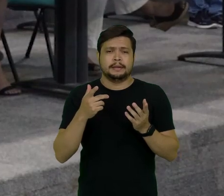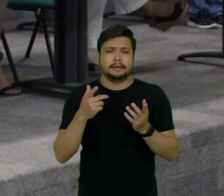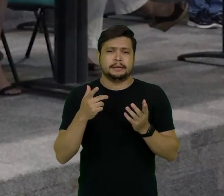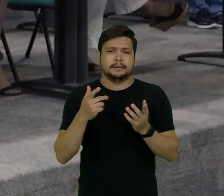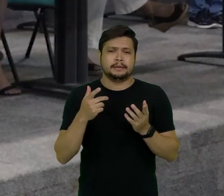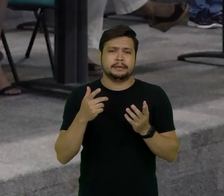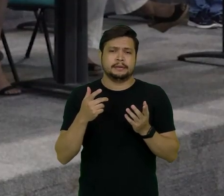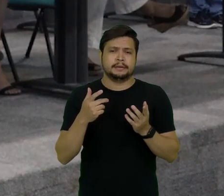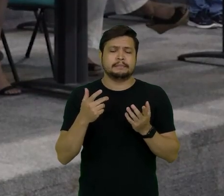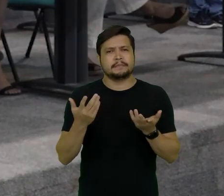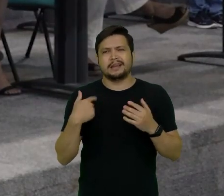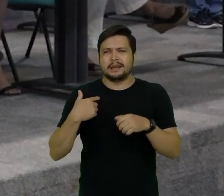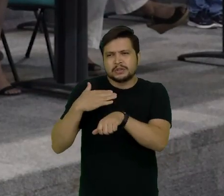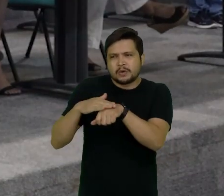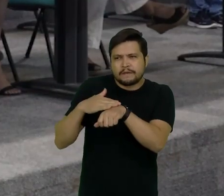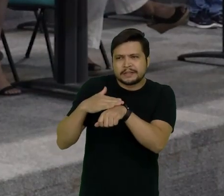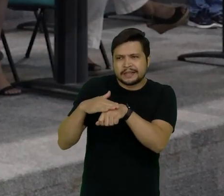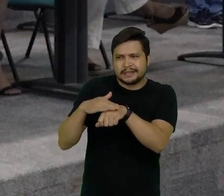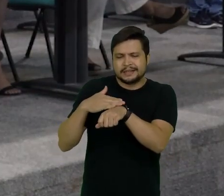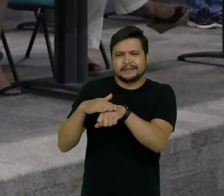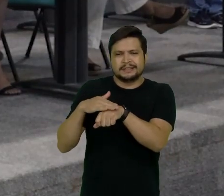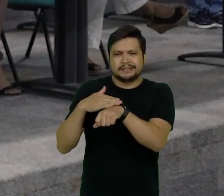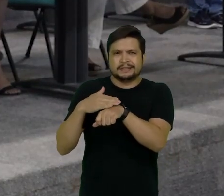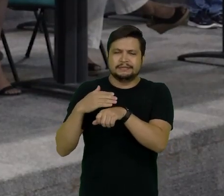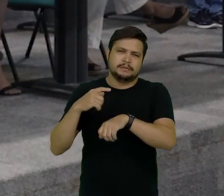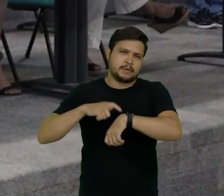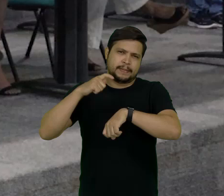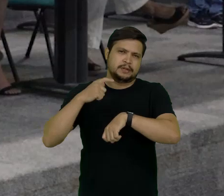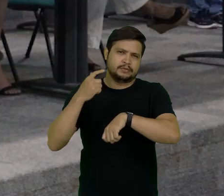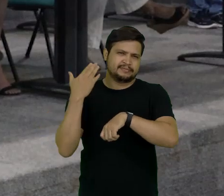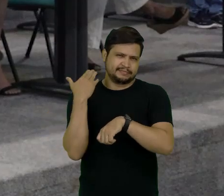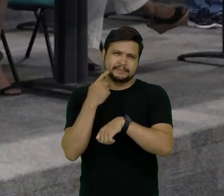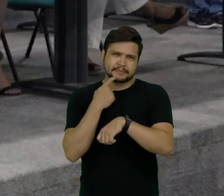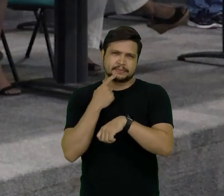e aí a gente conversava aqui, chegou, sobre,